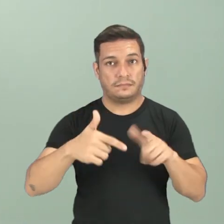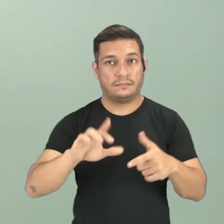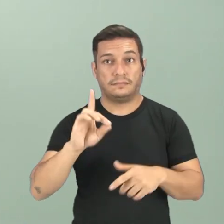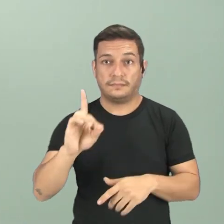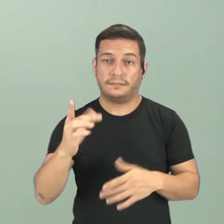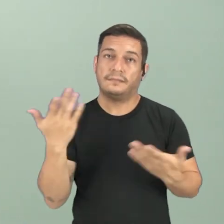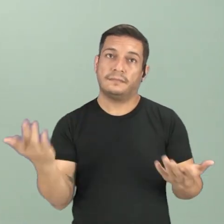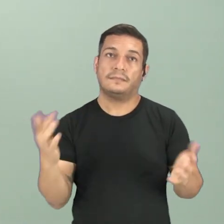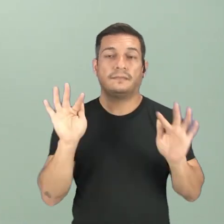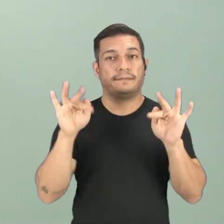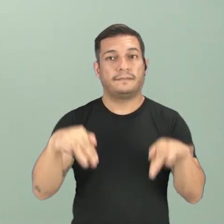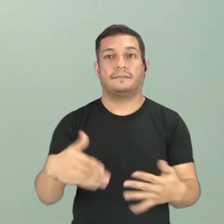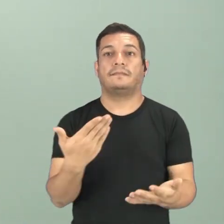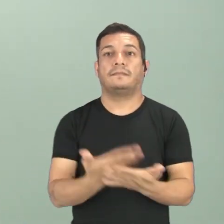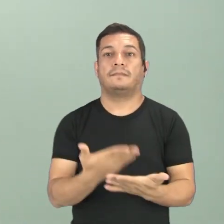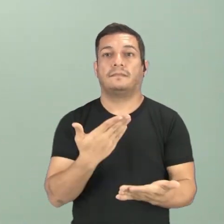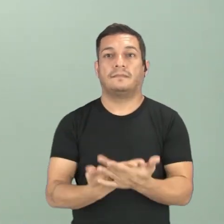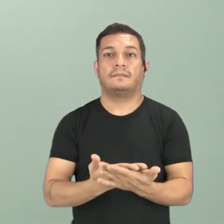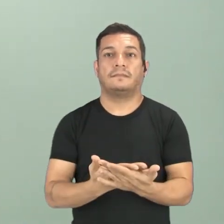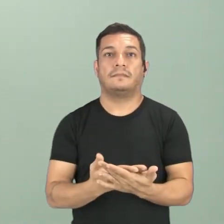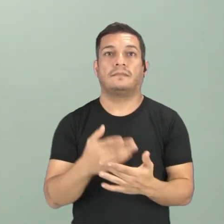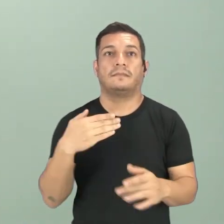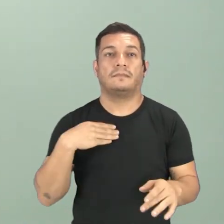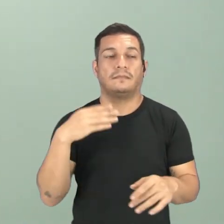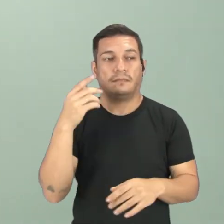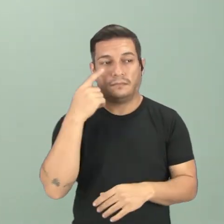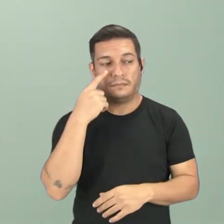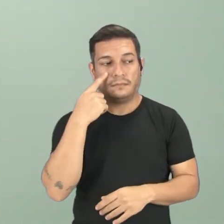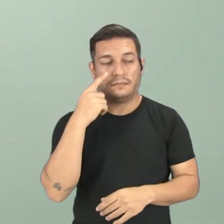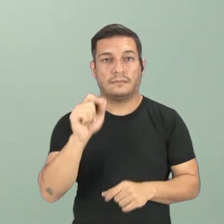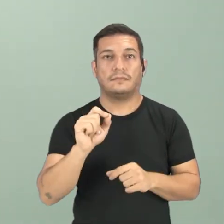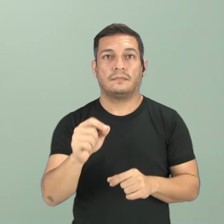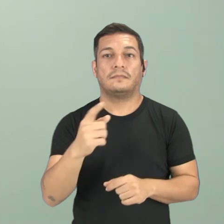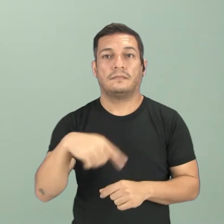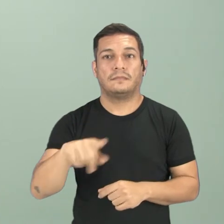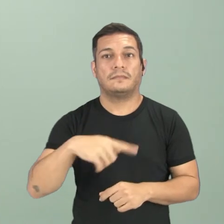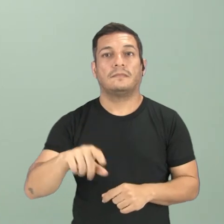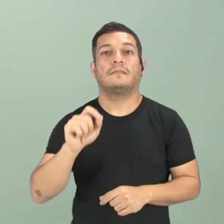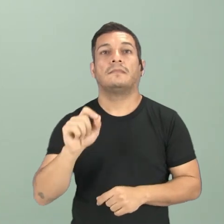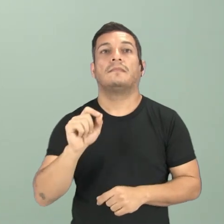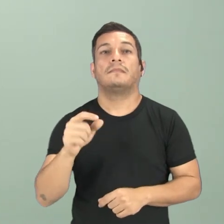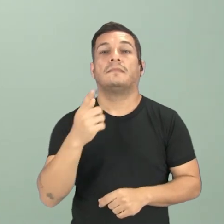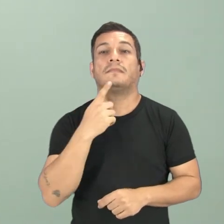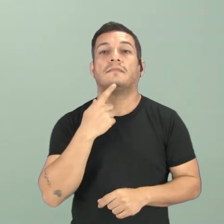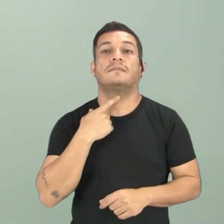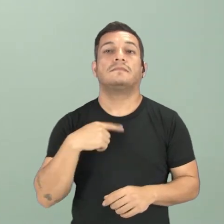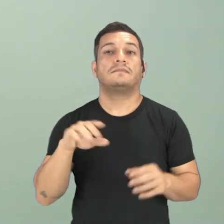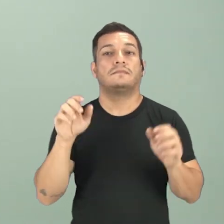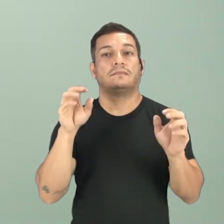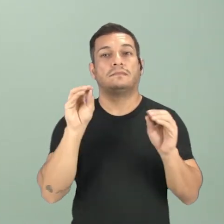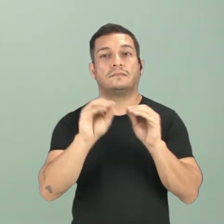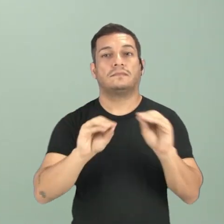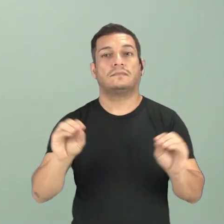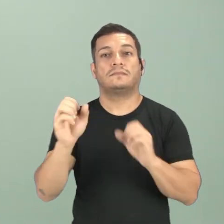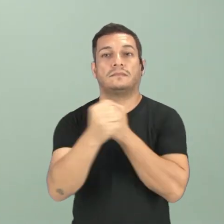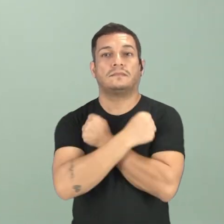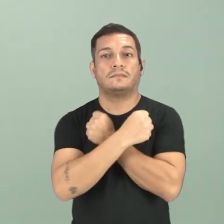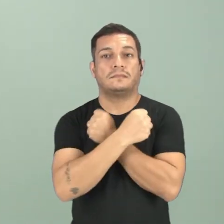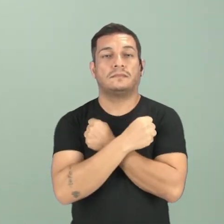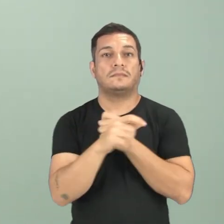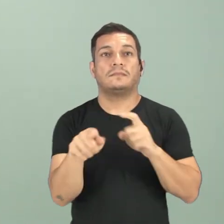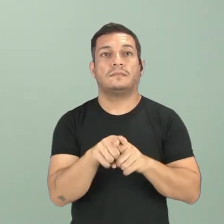alunos, eu estou finalizando mais esta videoaula para vocês. Eu desejo um forte abraço e, como eu